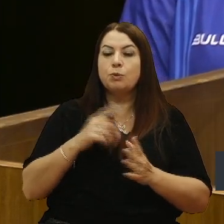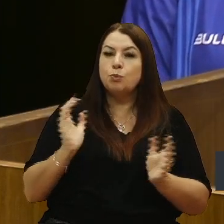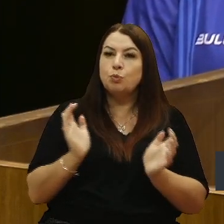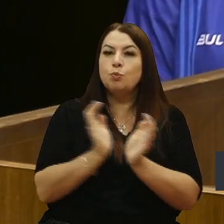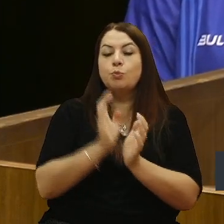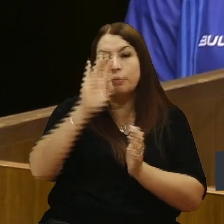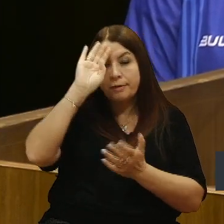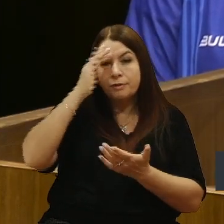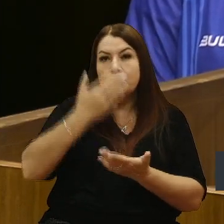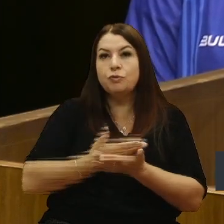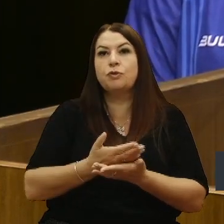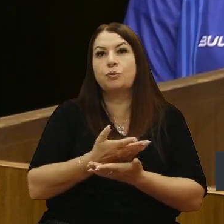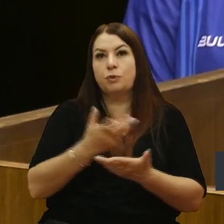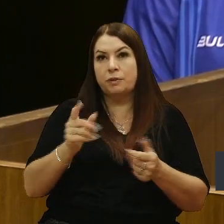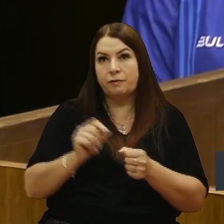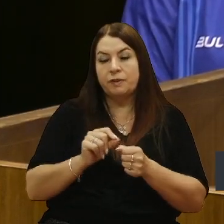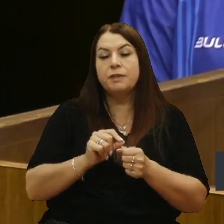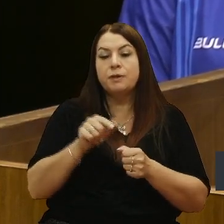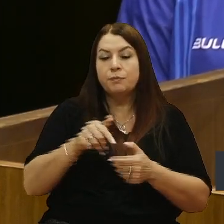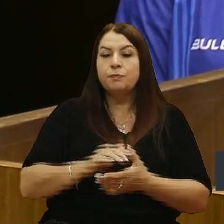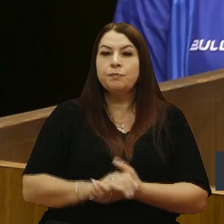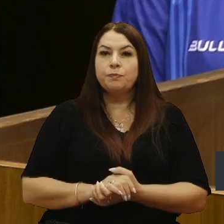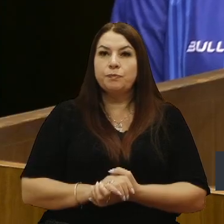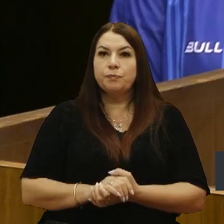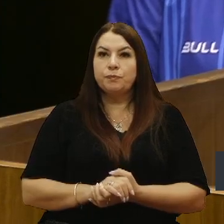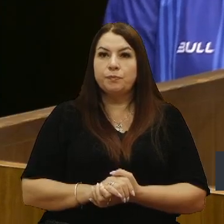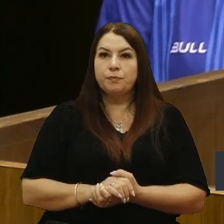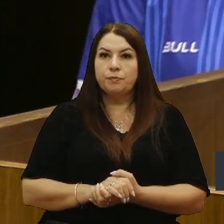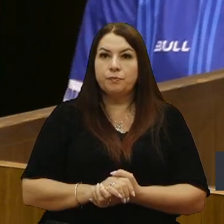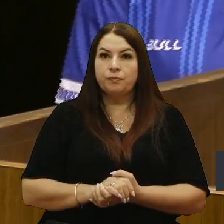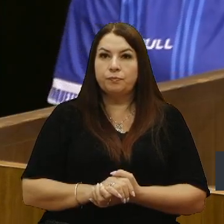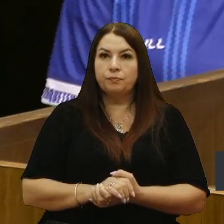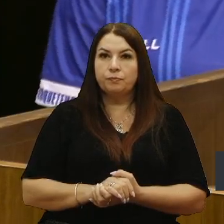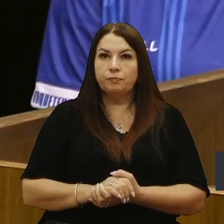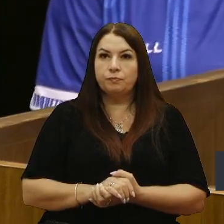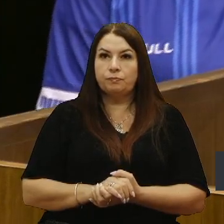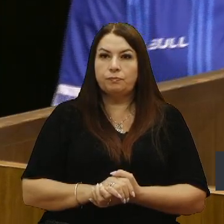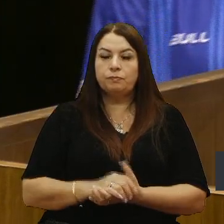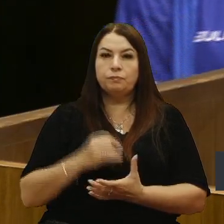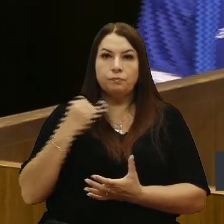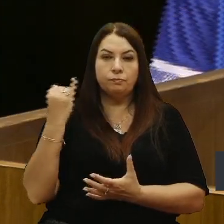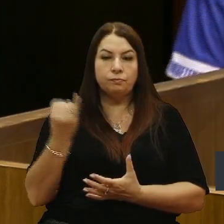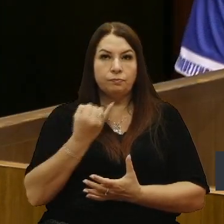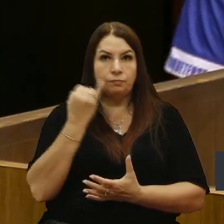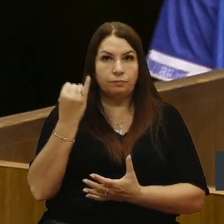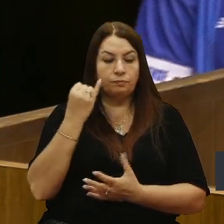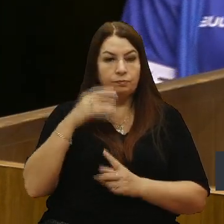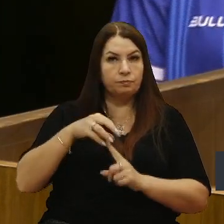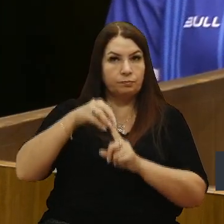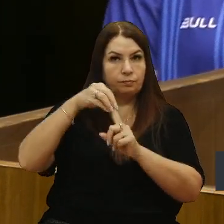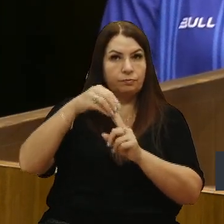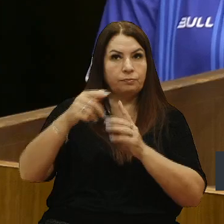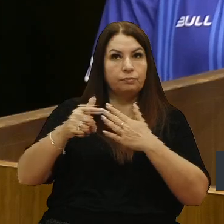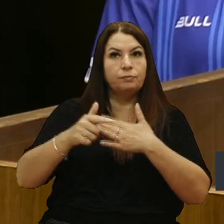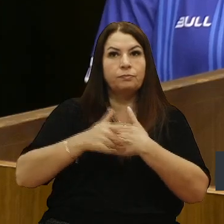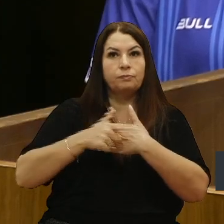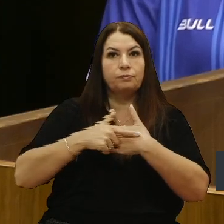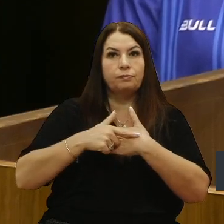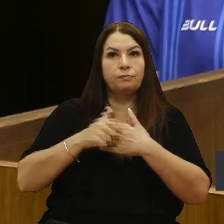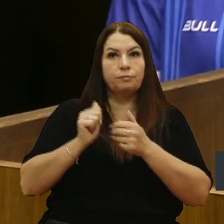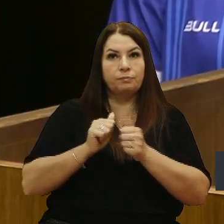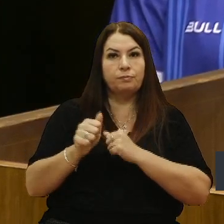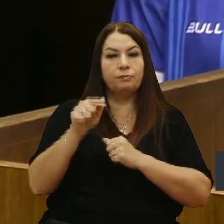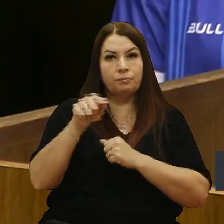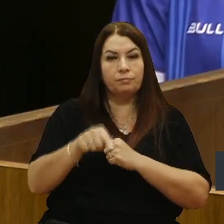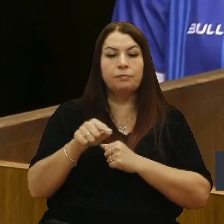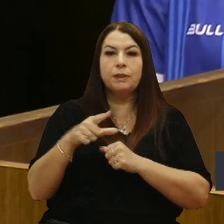acredita no que está sendo construído. É fundamental destacar o papel das nossas atletas. São